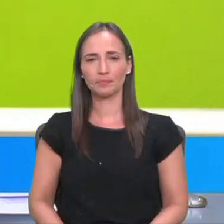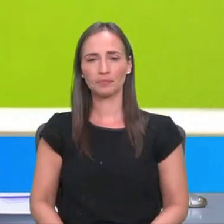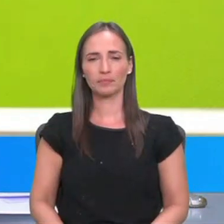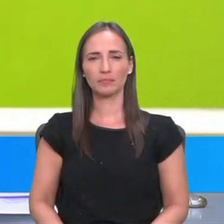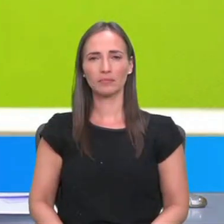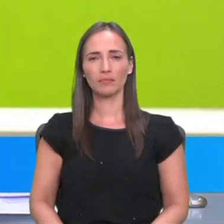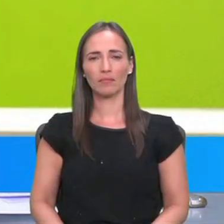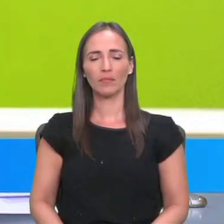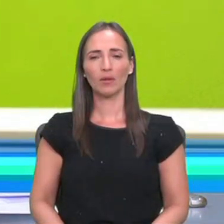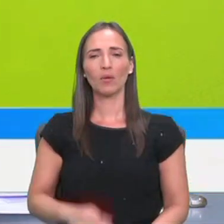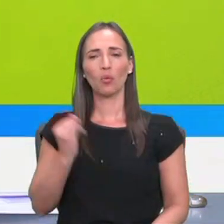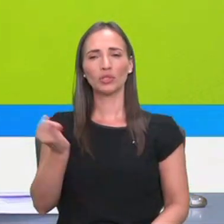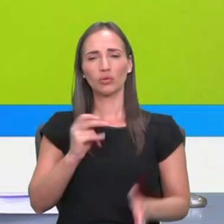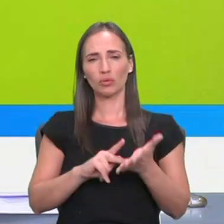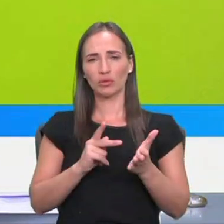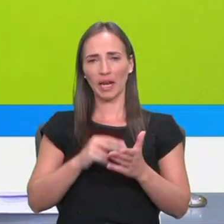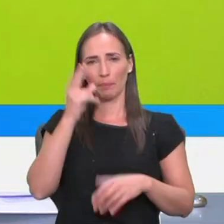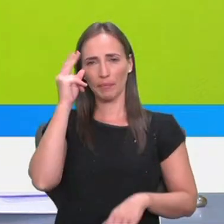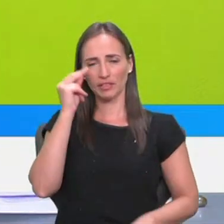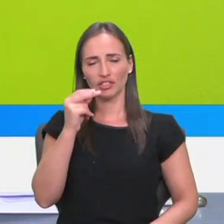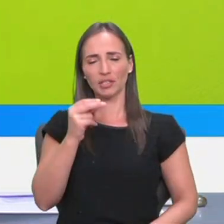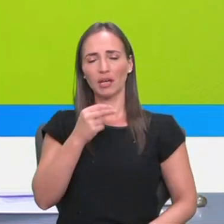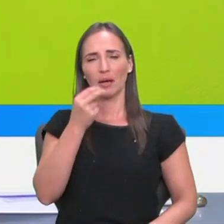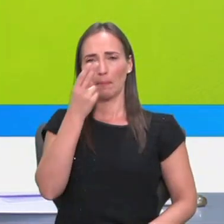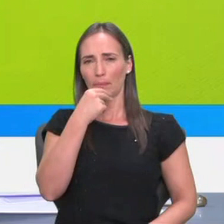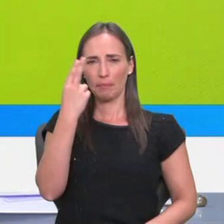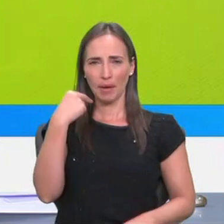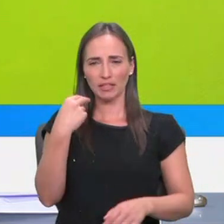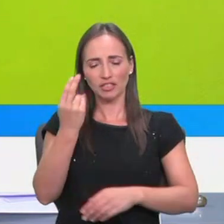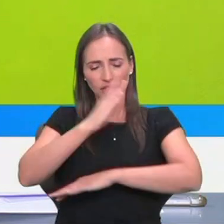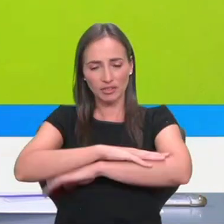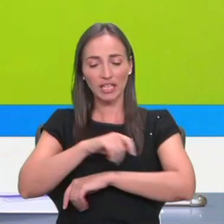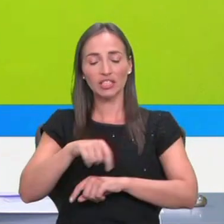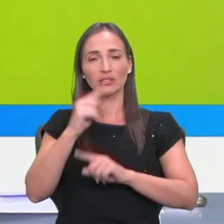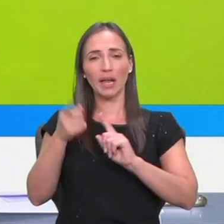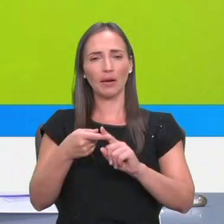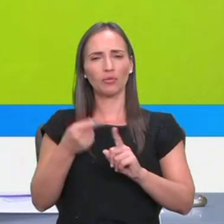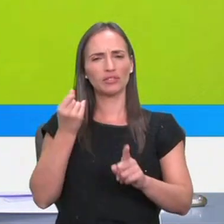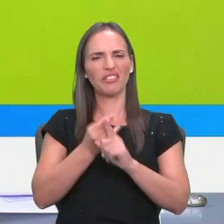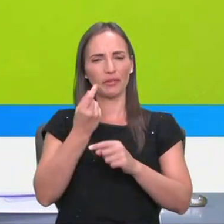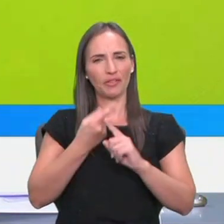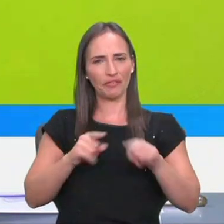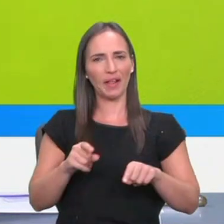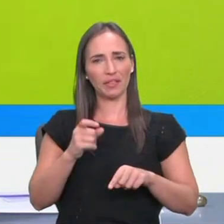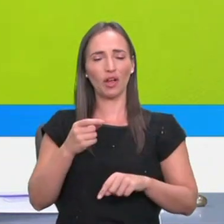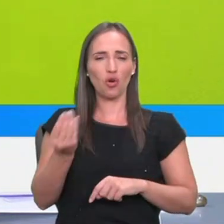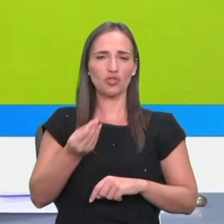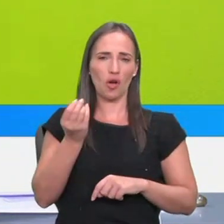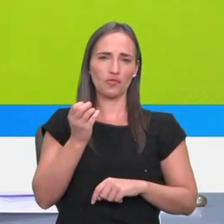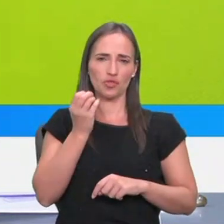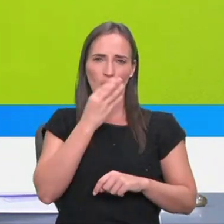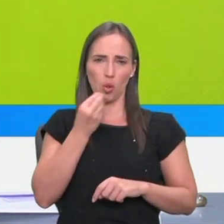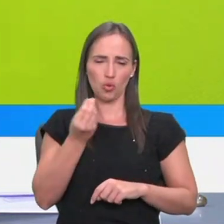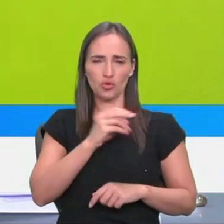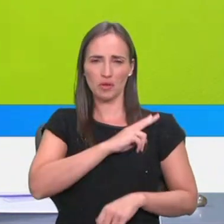a prx no instituto politécnico de Beja trouxe este ano Um Desafio diferente aos caloiros estão a formar um grupo de